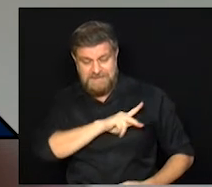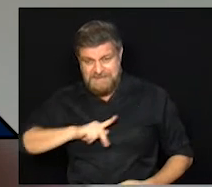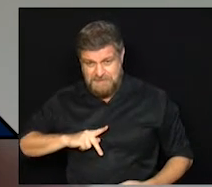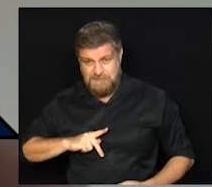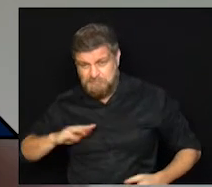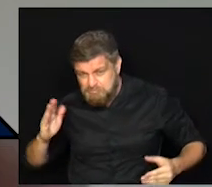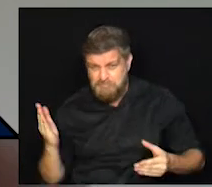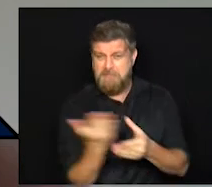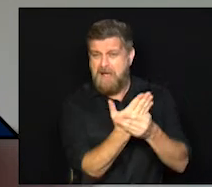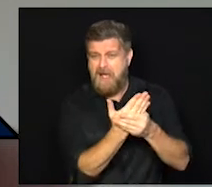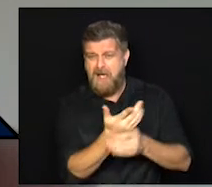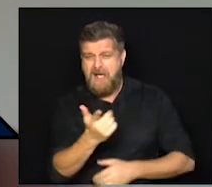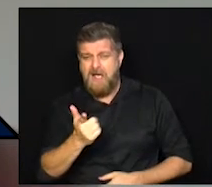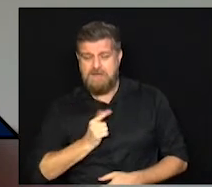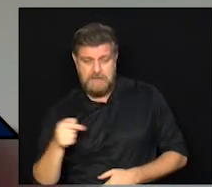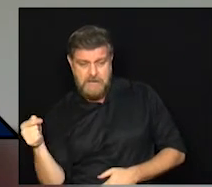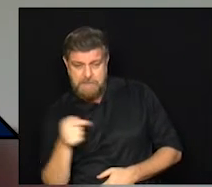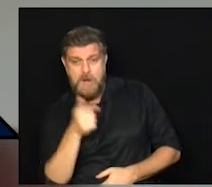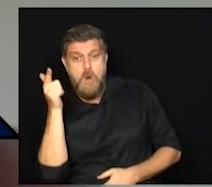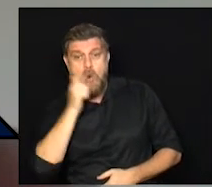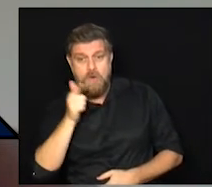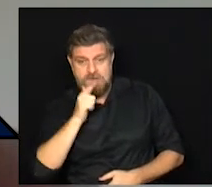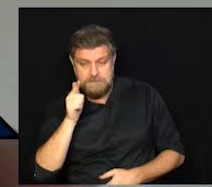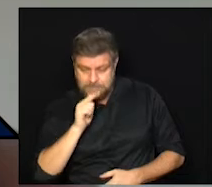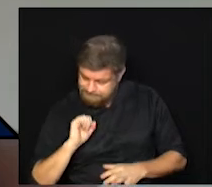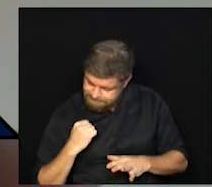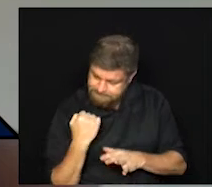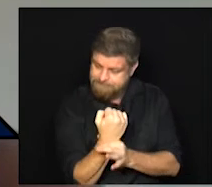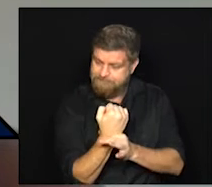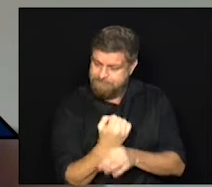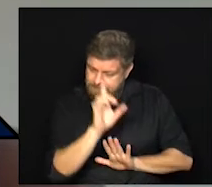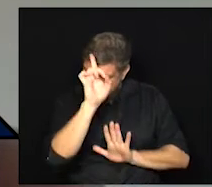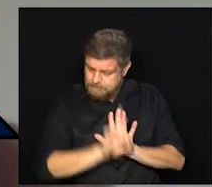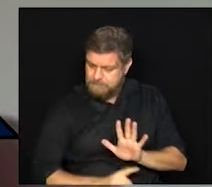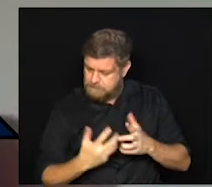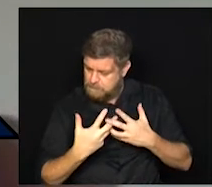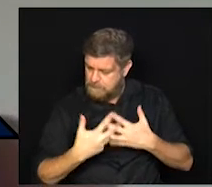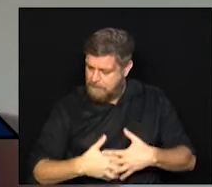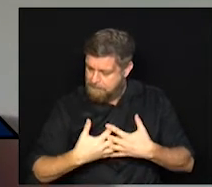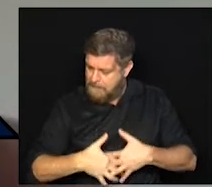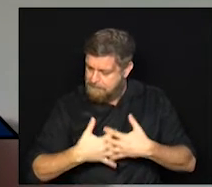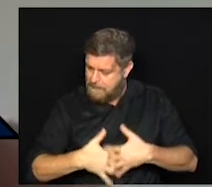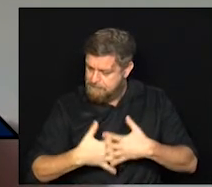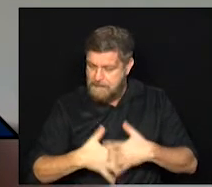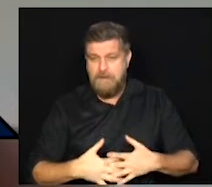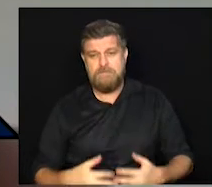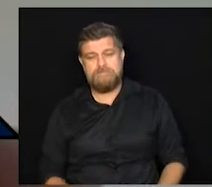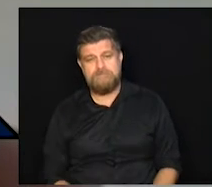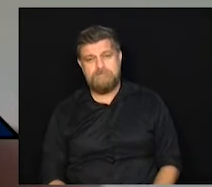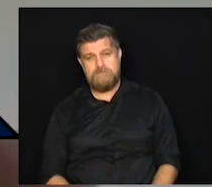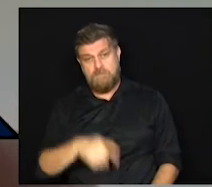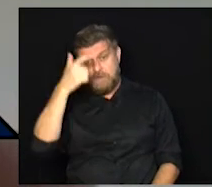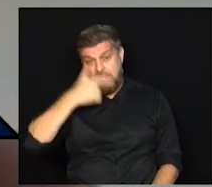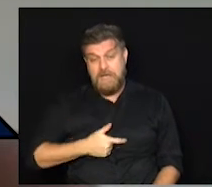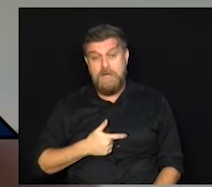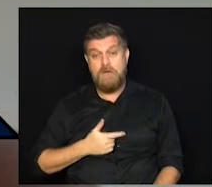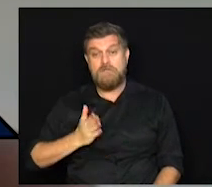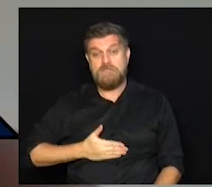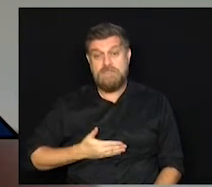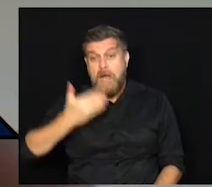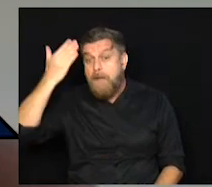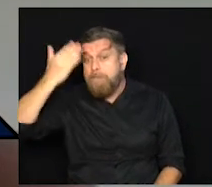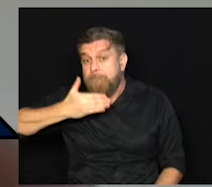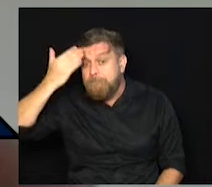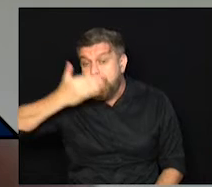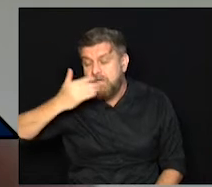Público, para poder garantir que fossem cumpridos. O que eu presenciei também nesses